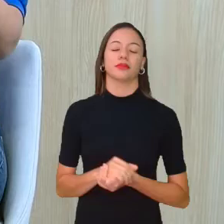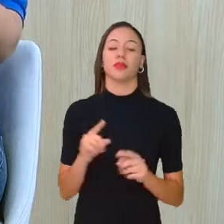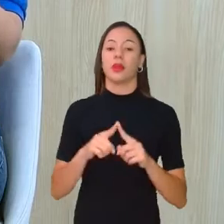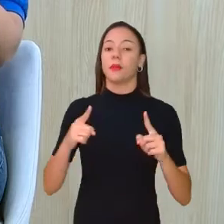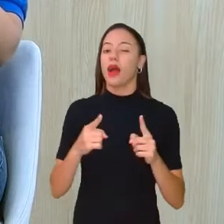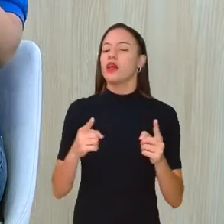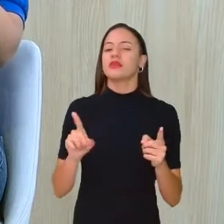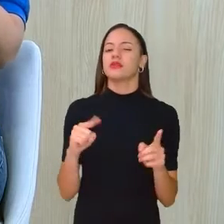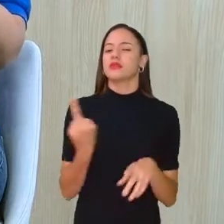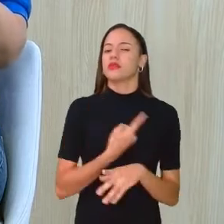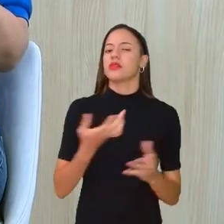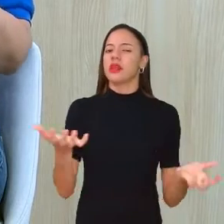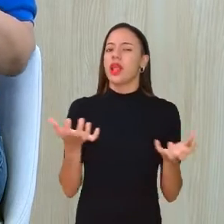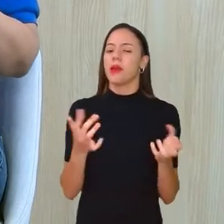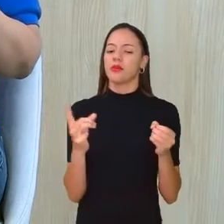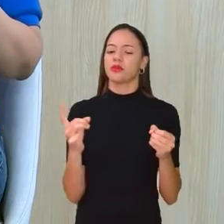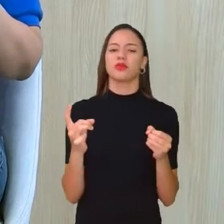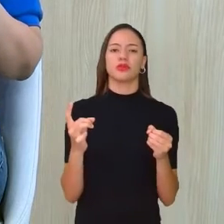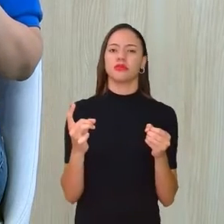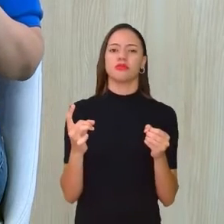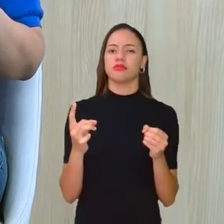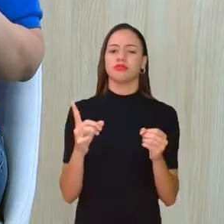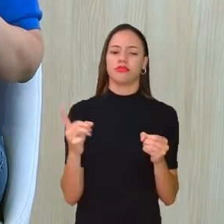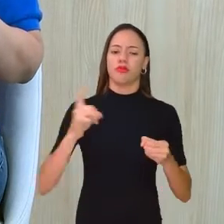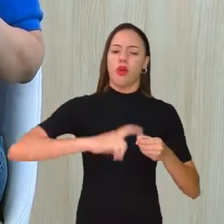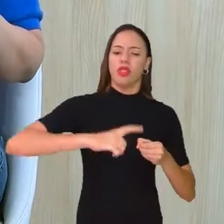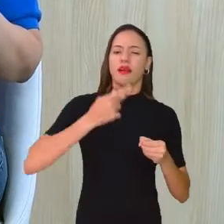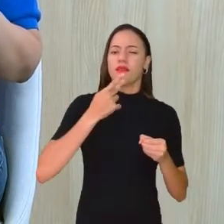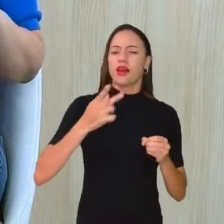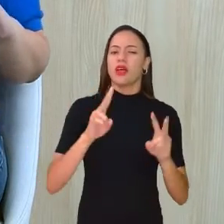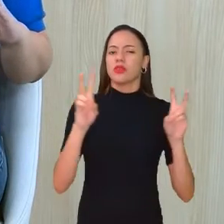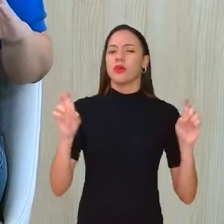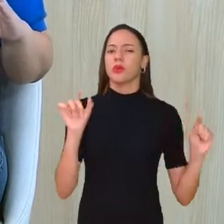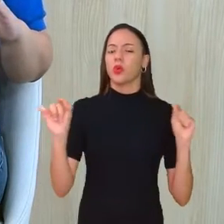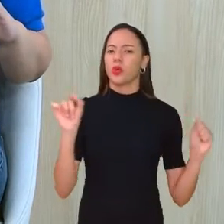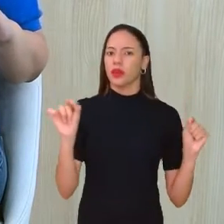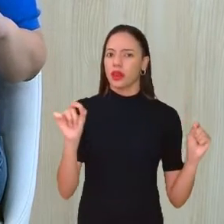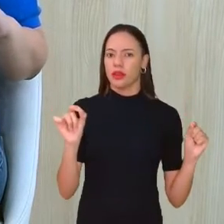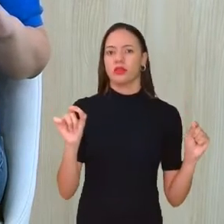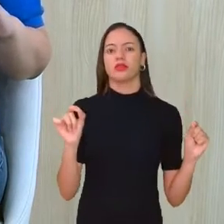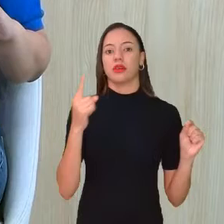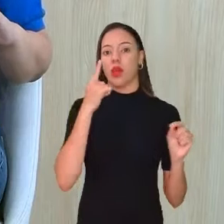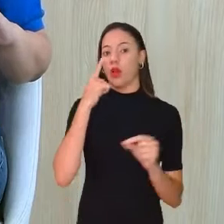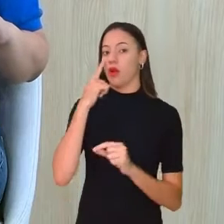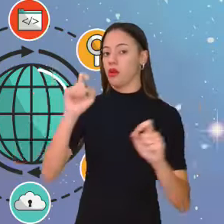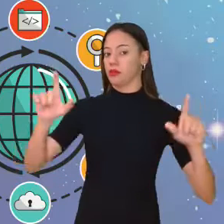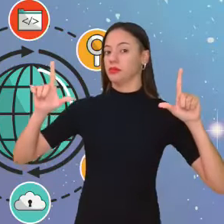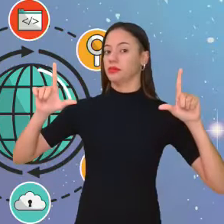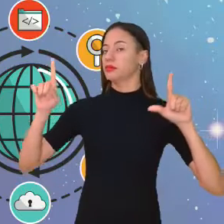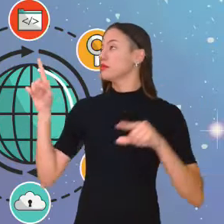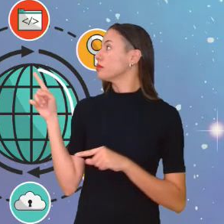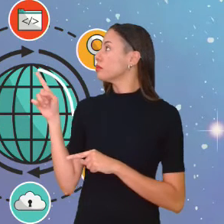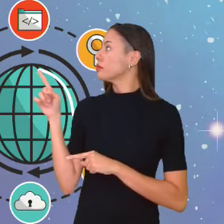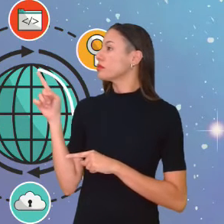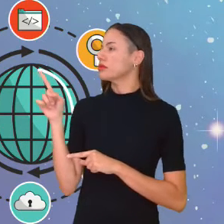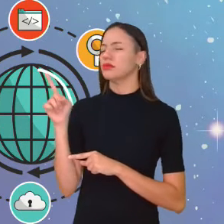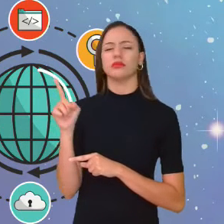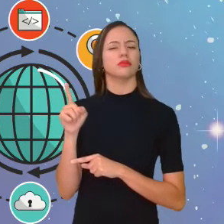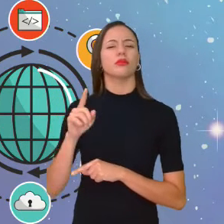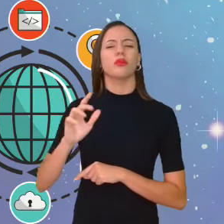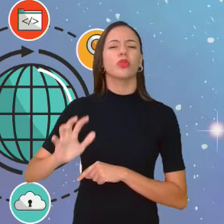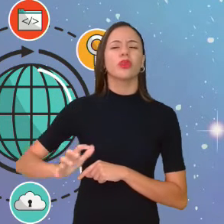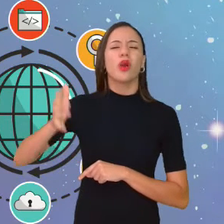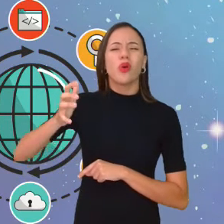retomar hoje para você, para a gente continuar e falar um pouquinho dessa era dos dados? Olha a tela. O que acontece